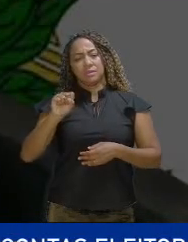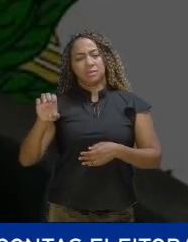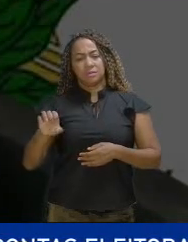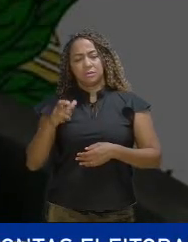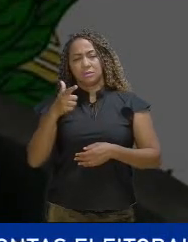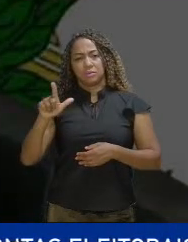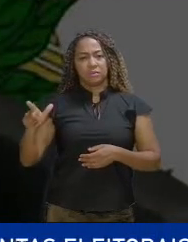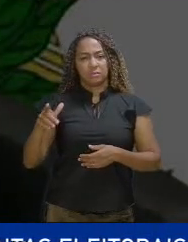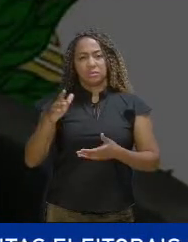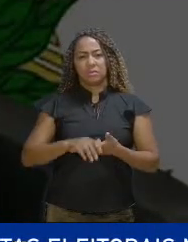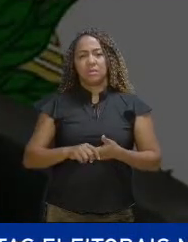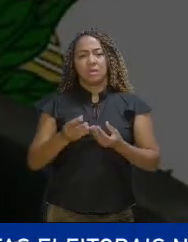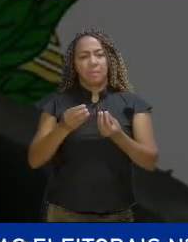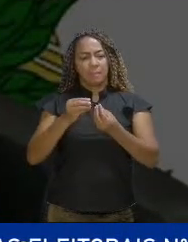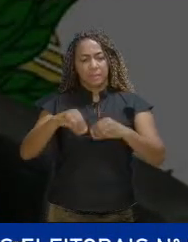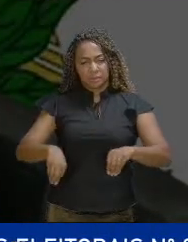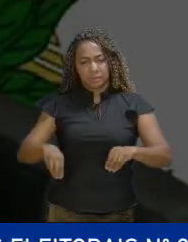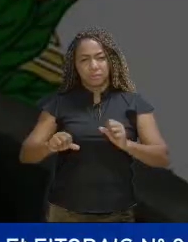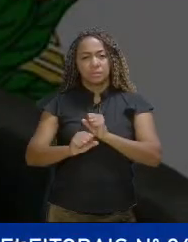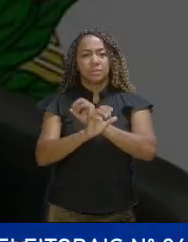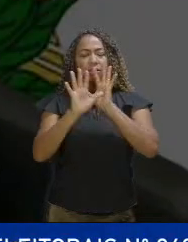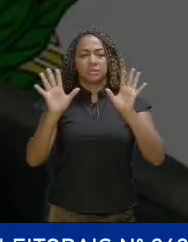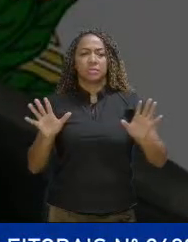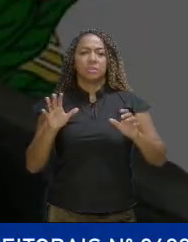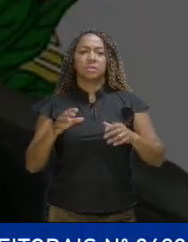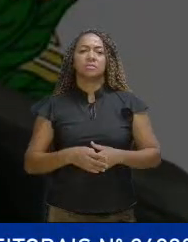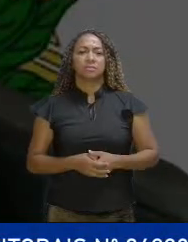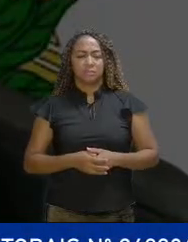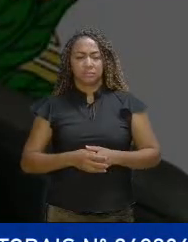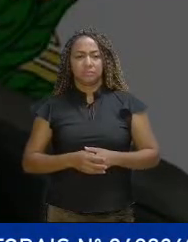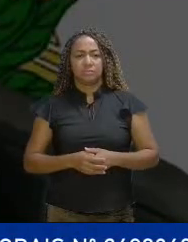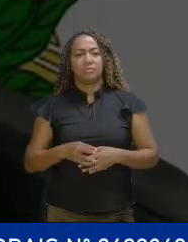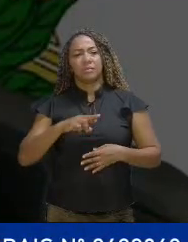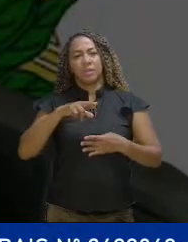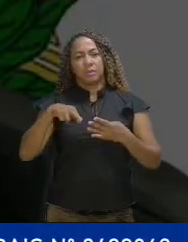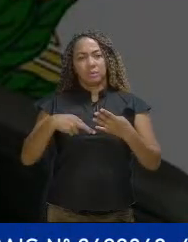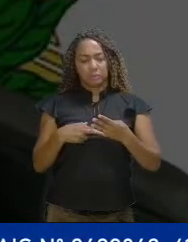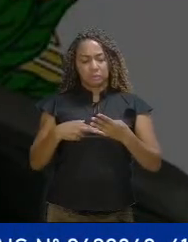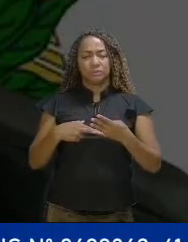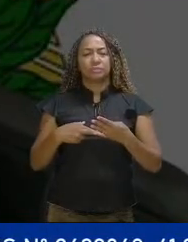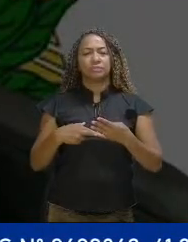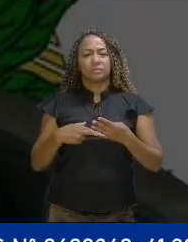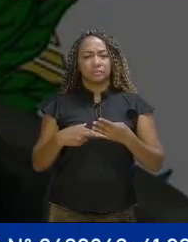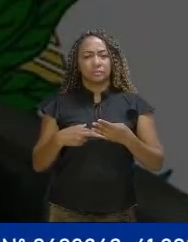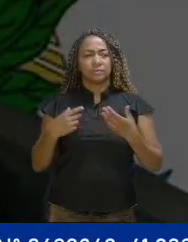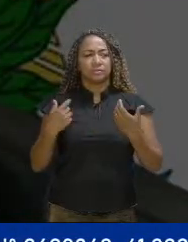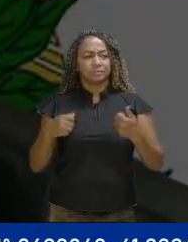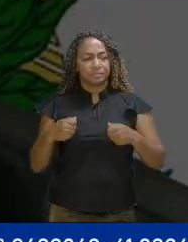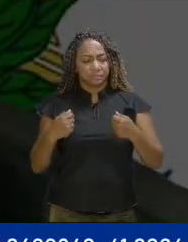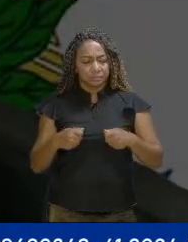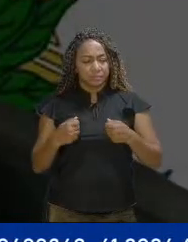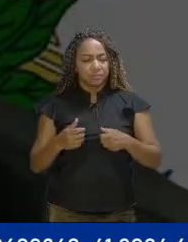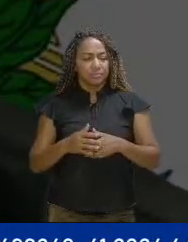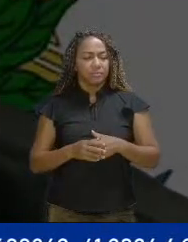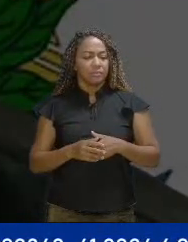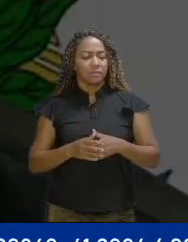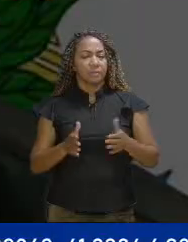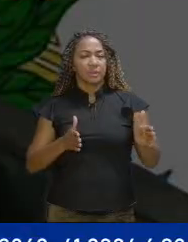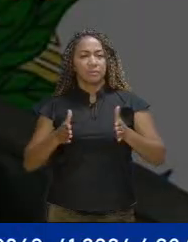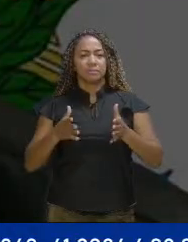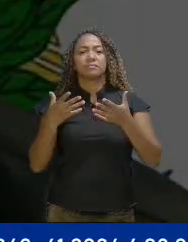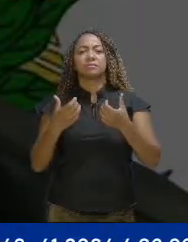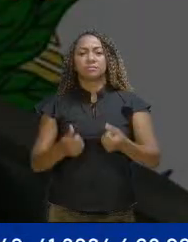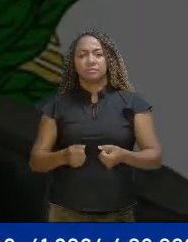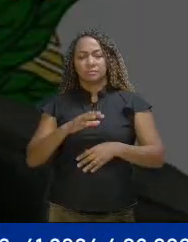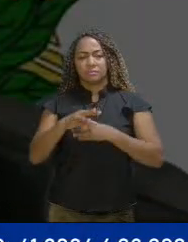haveria má-fé ou prejuízo para a transparência. O recurso invoca princípios do formalismo moderado para